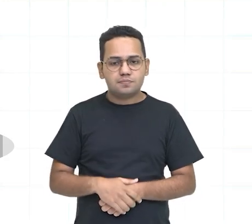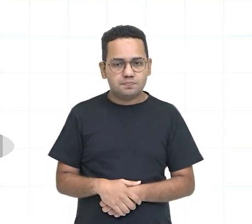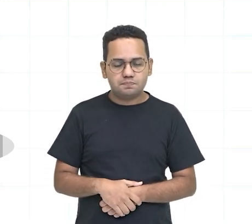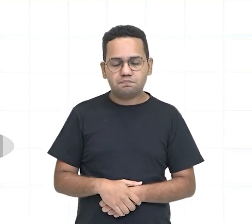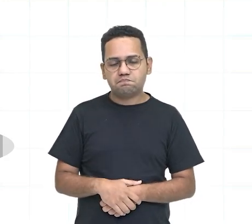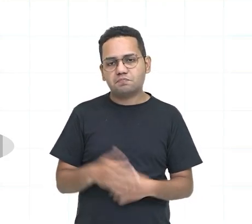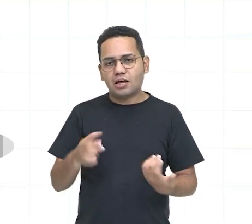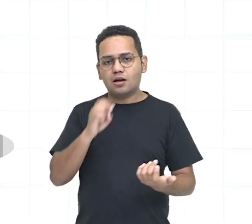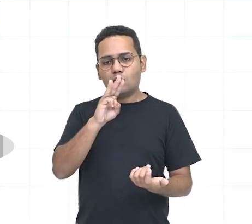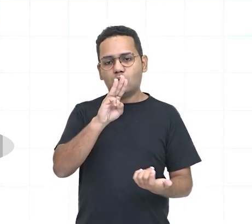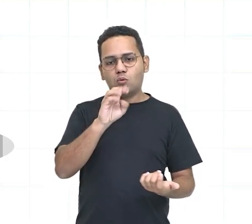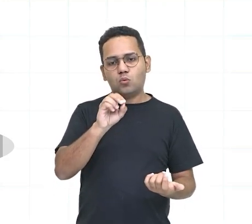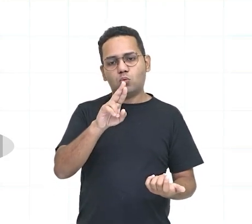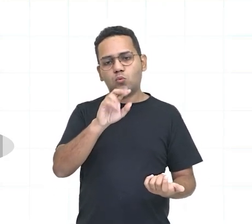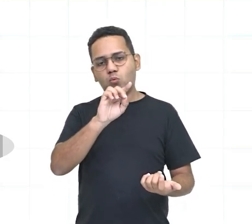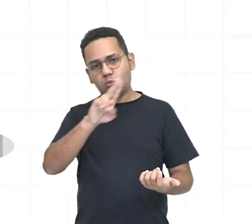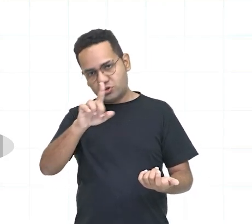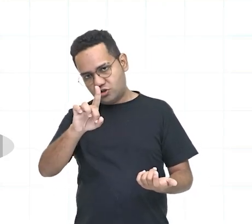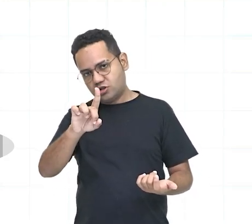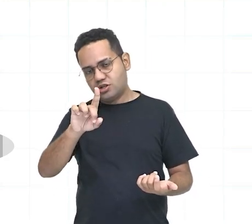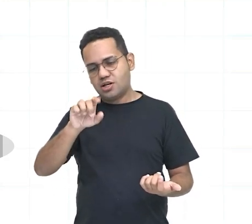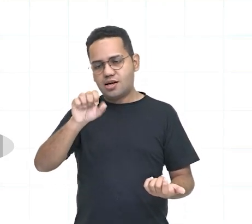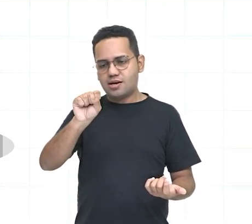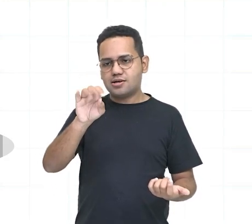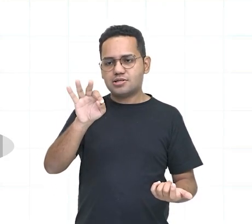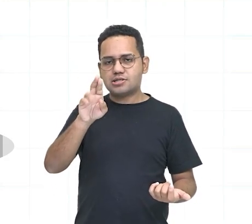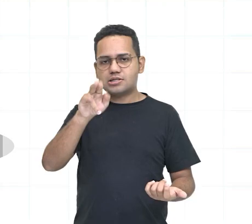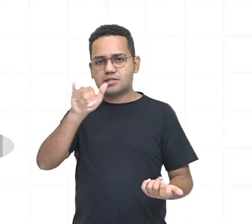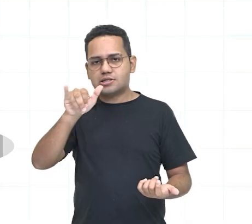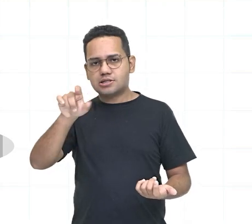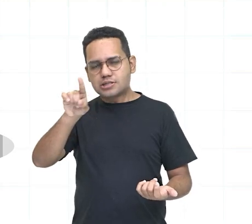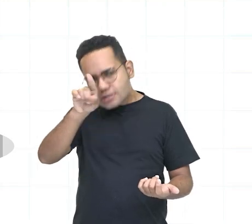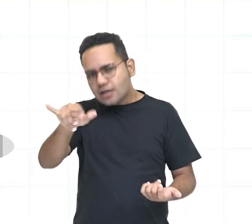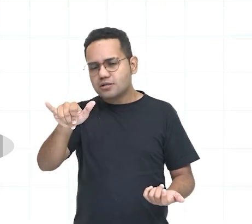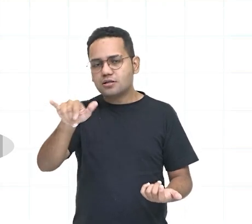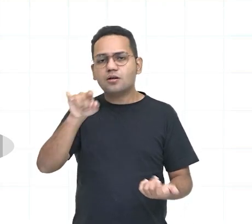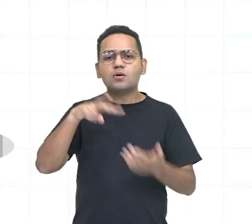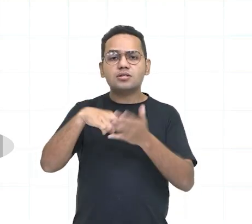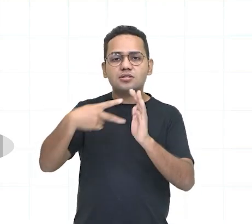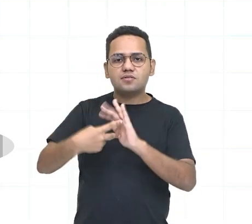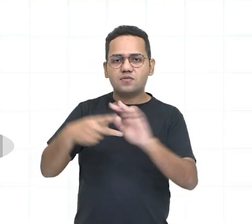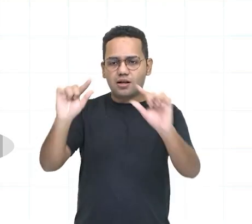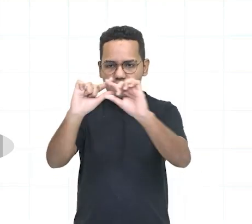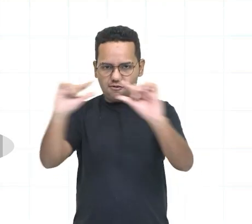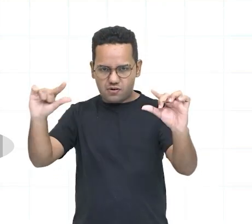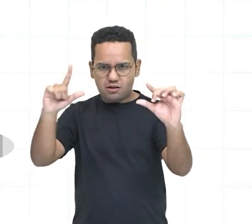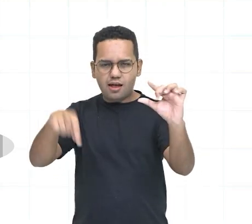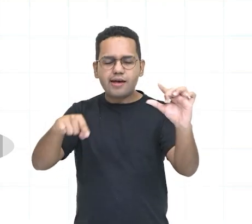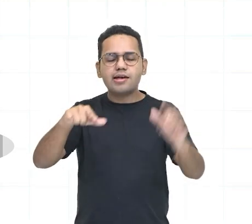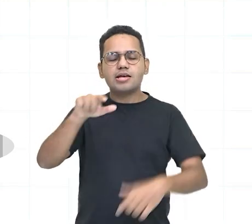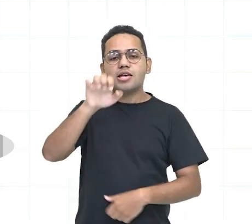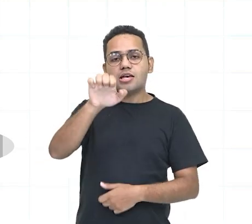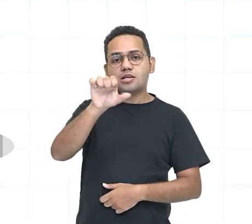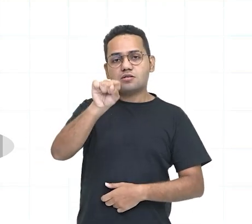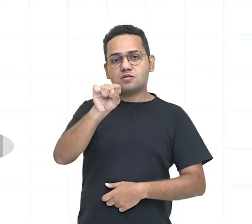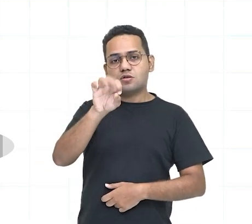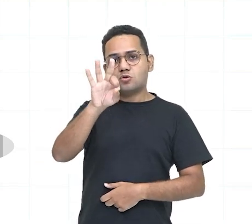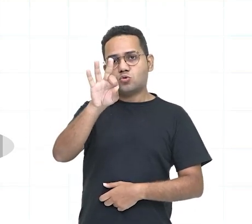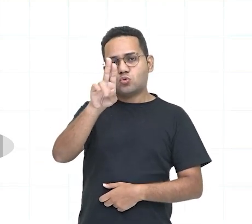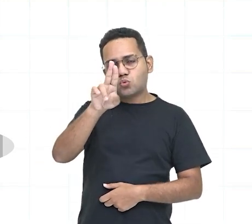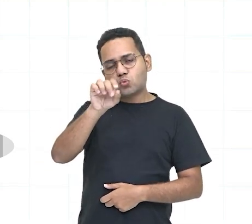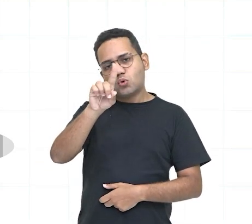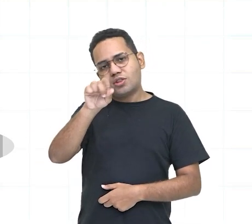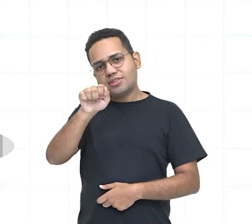would study, estudaria, tá certo? Então ele vai dar esse final ali, ia, ok? Estudar, to study.